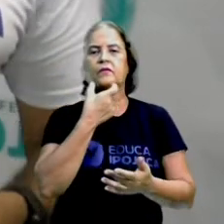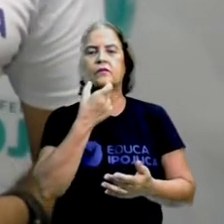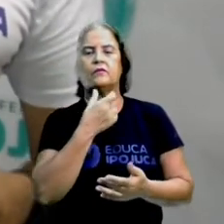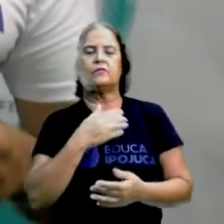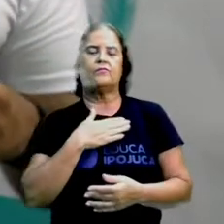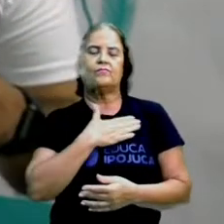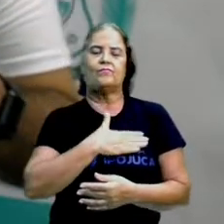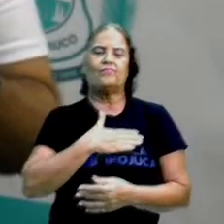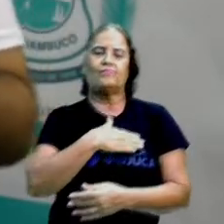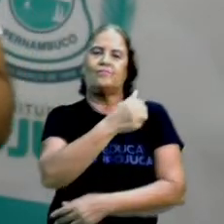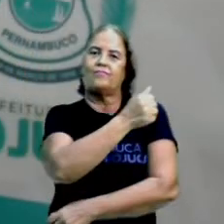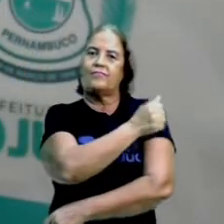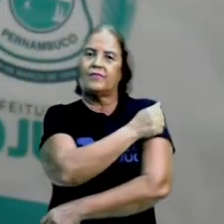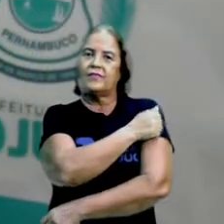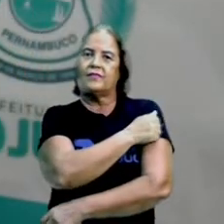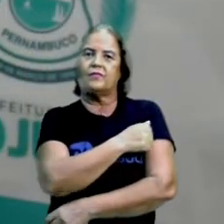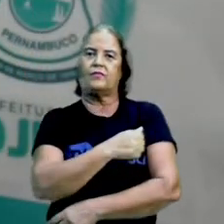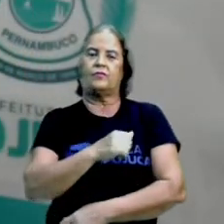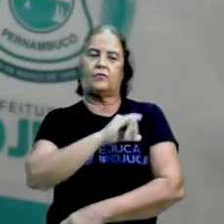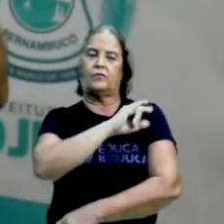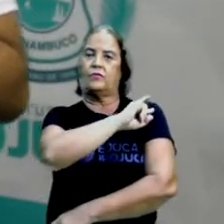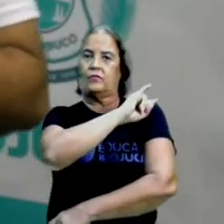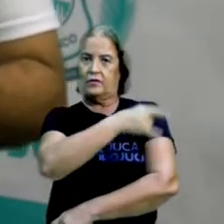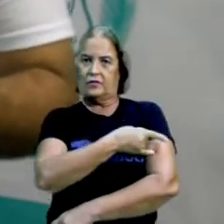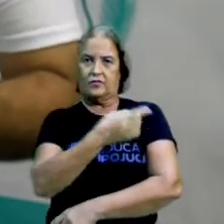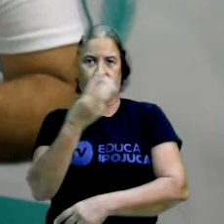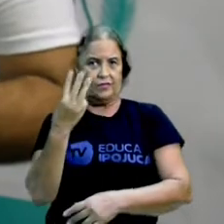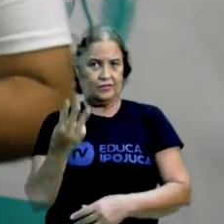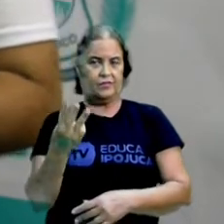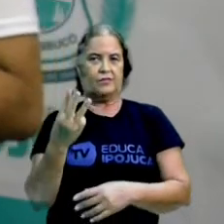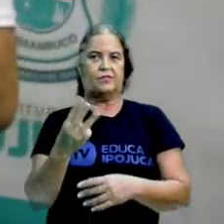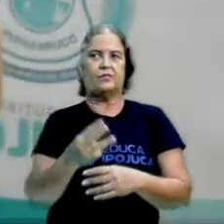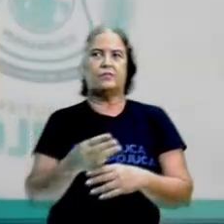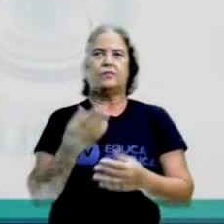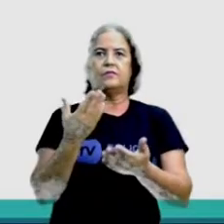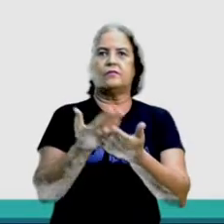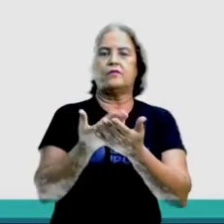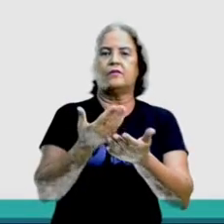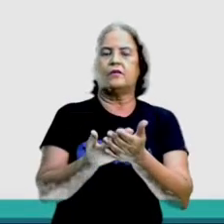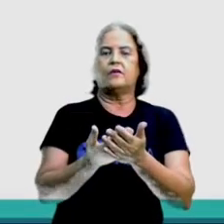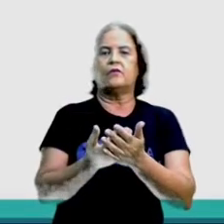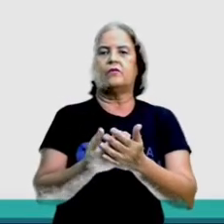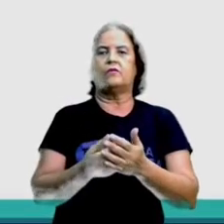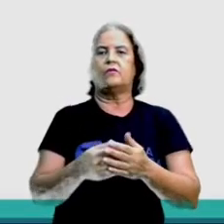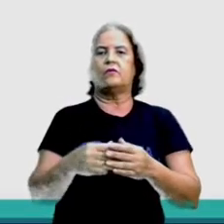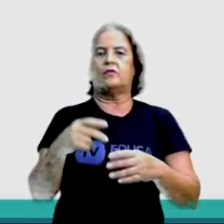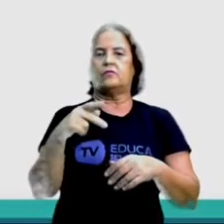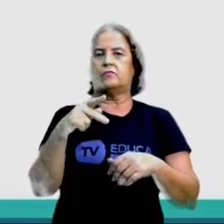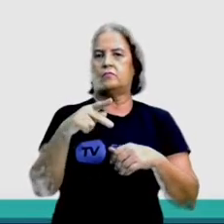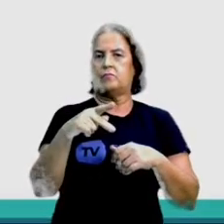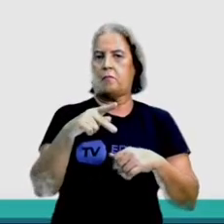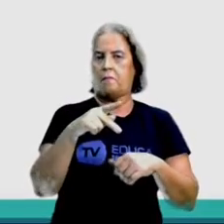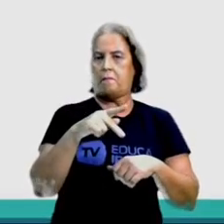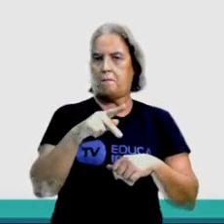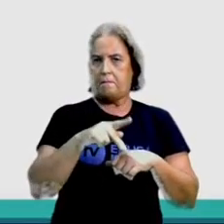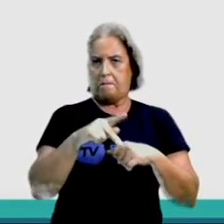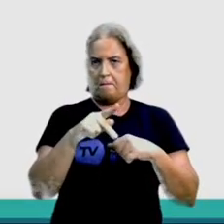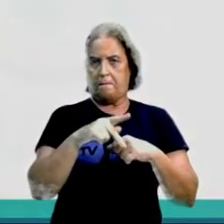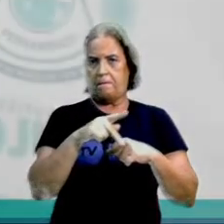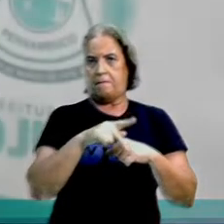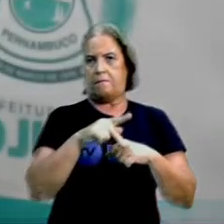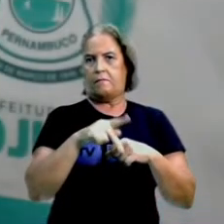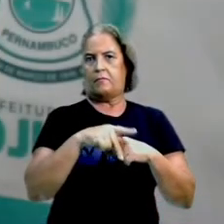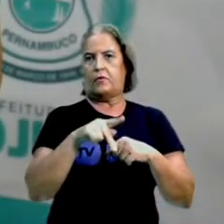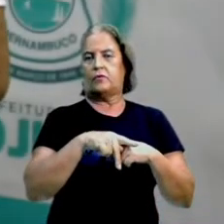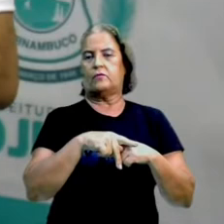queridos alunos do EJA 3, nossa aula de hoje será a respeito dos possessive adjectives, ou